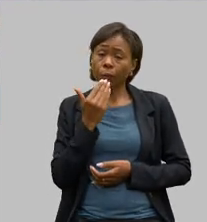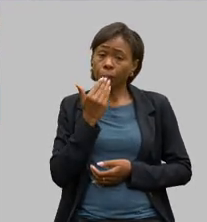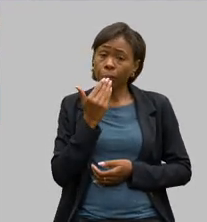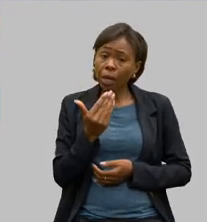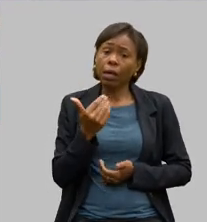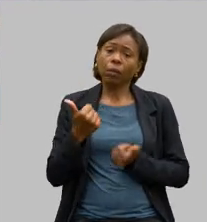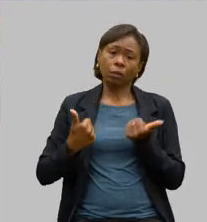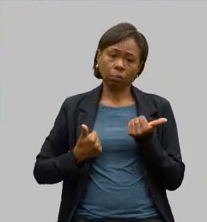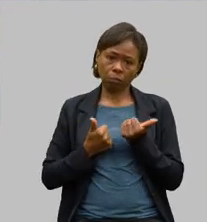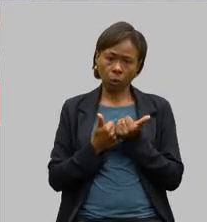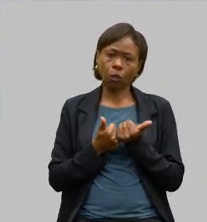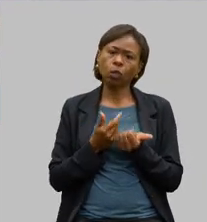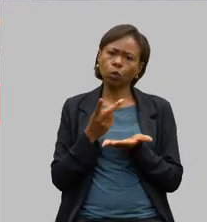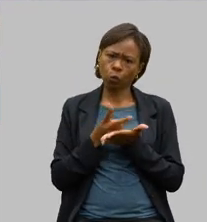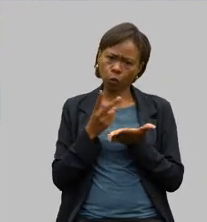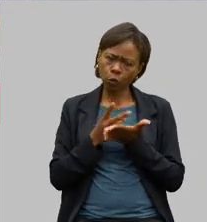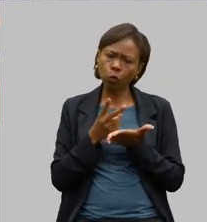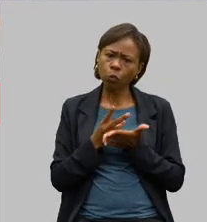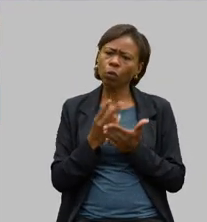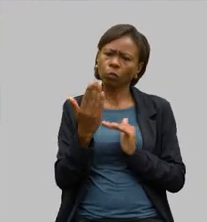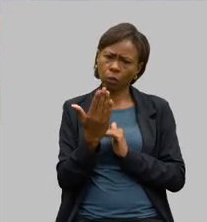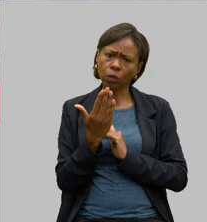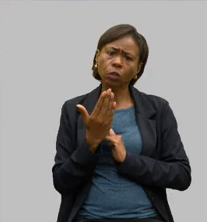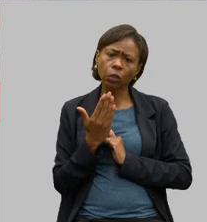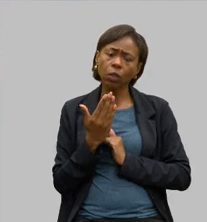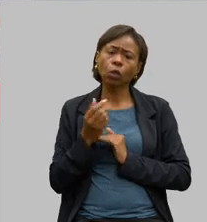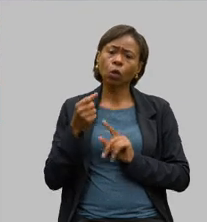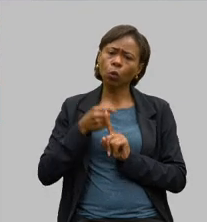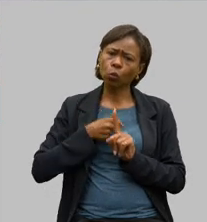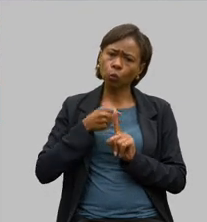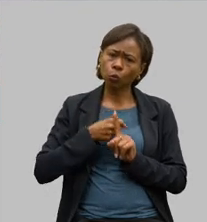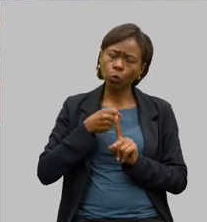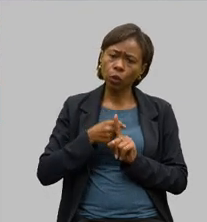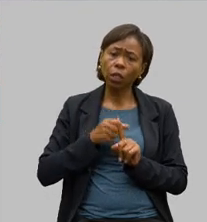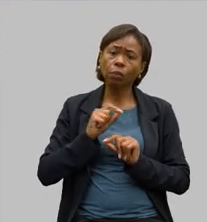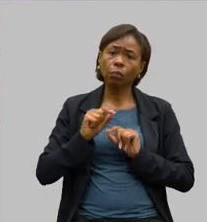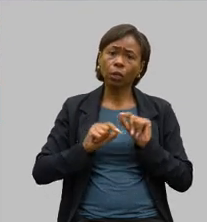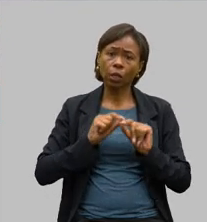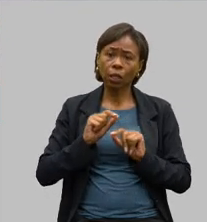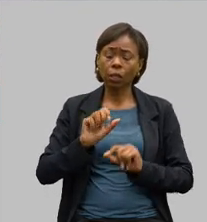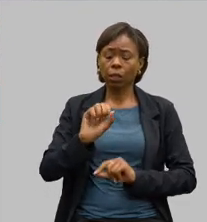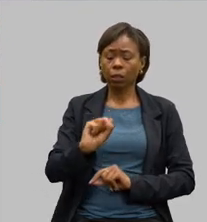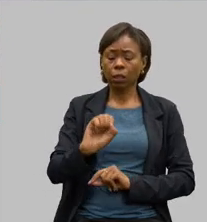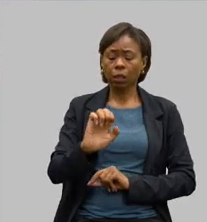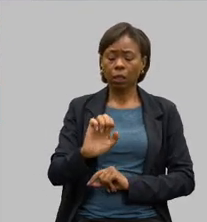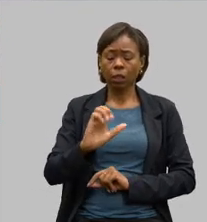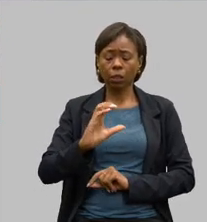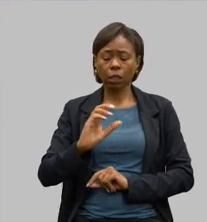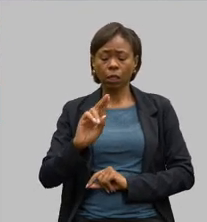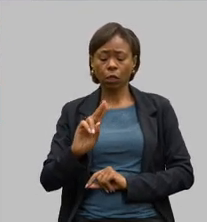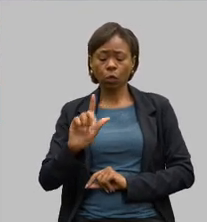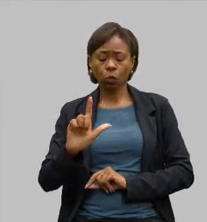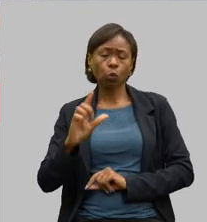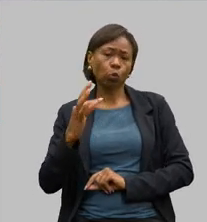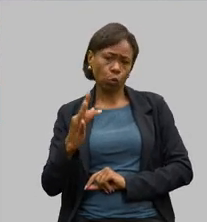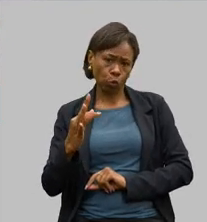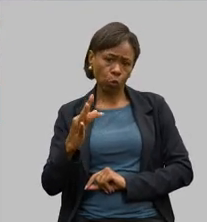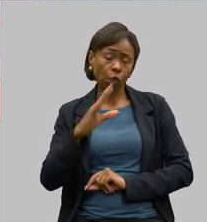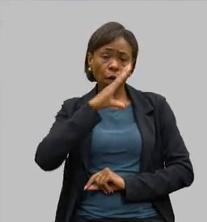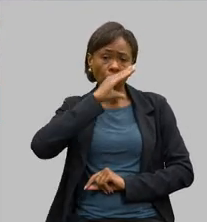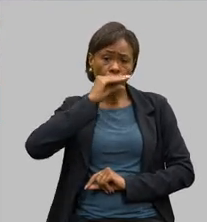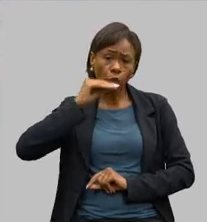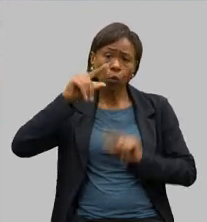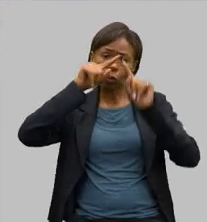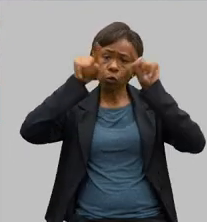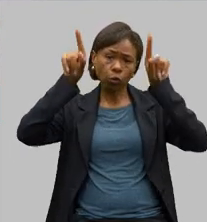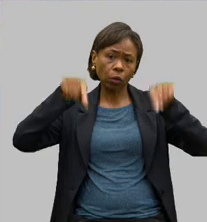realmente continuem conosco lutando pela recomposição da secut pela reposição de funcionários do